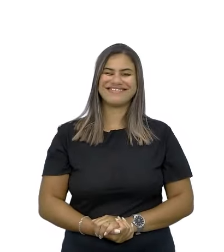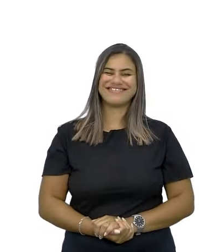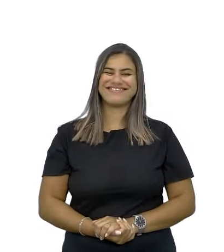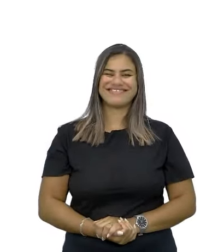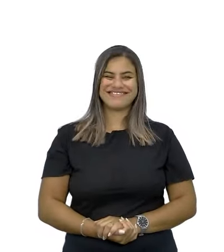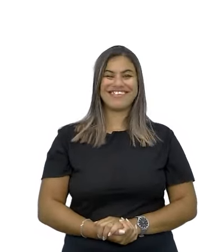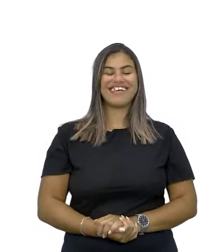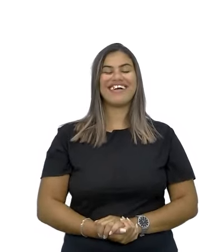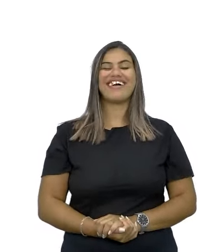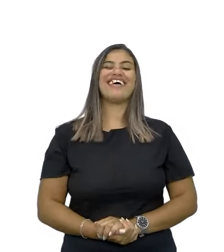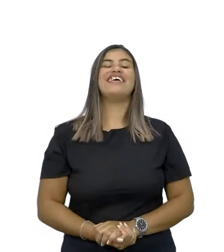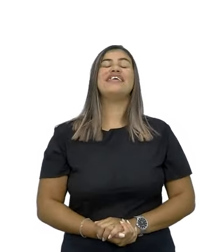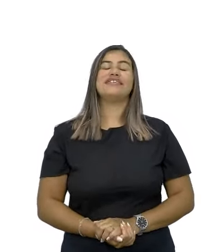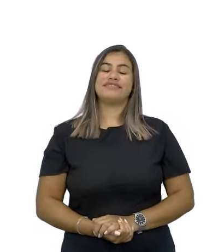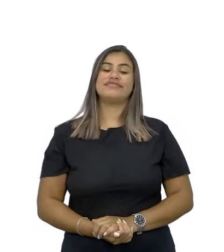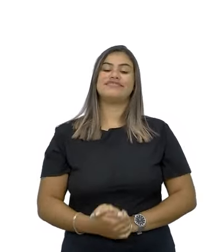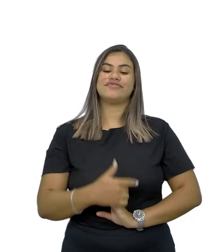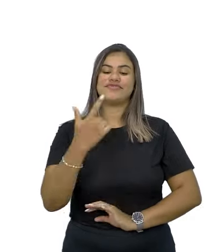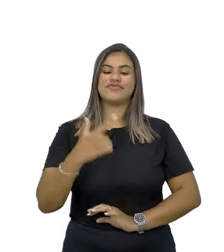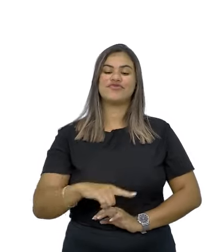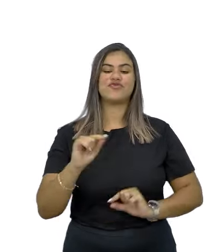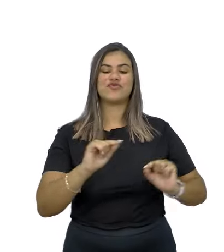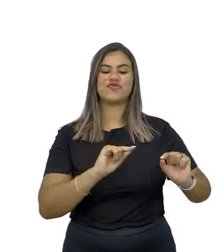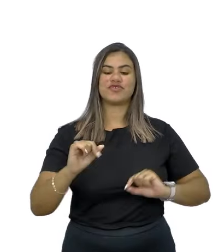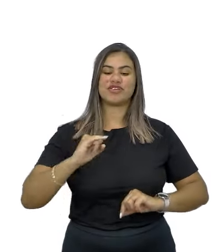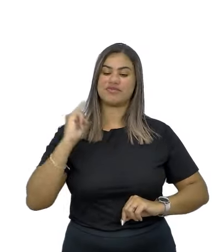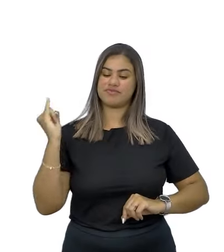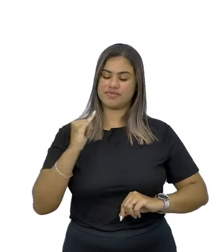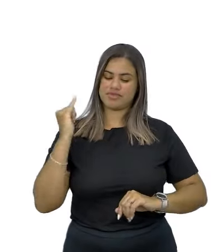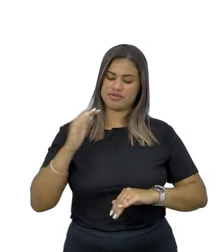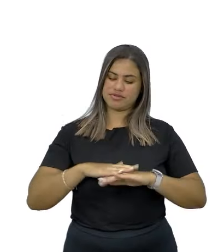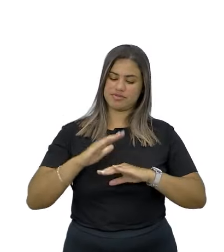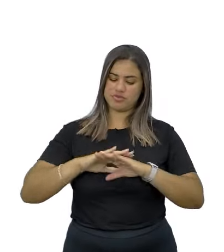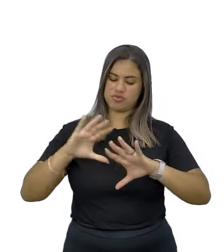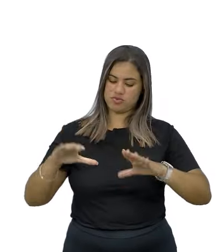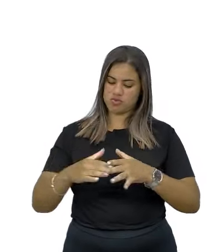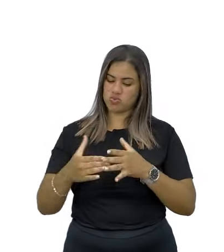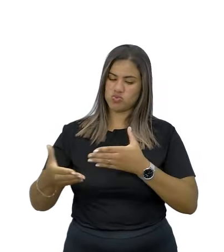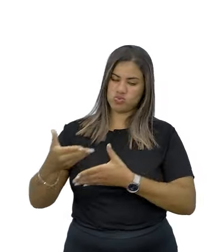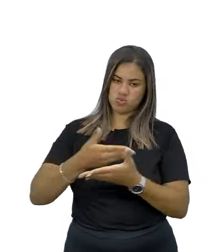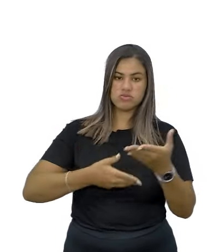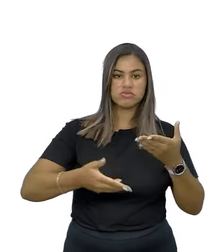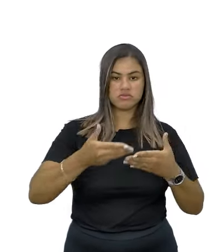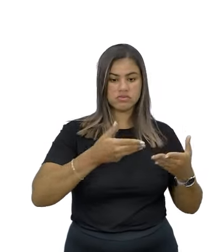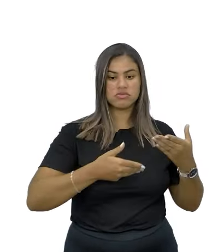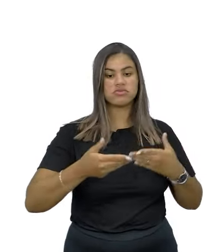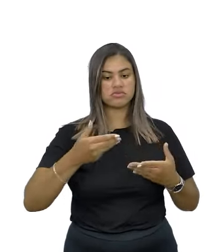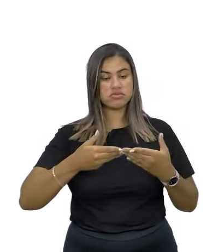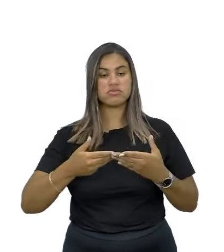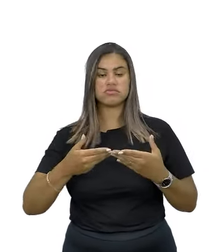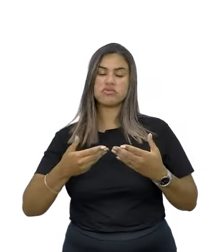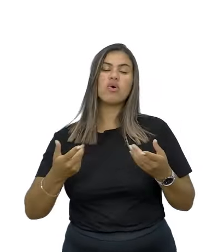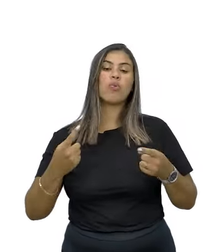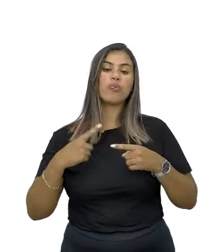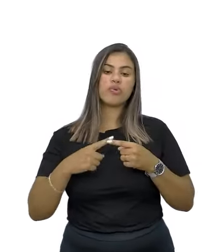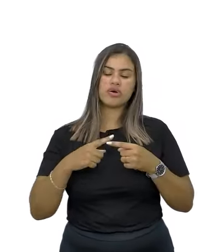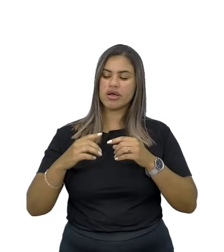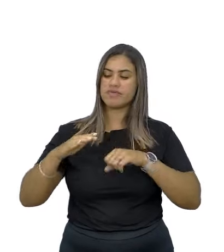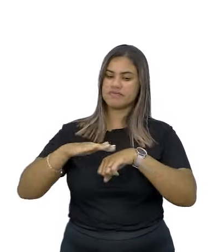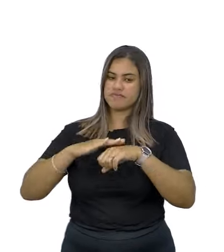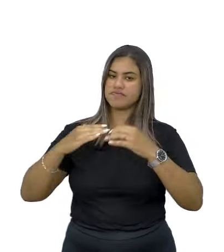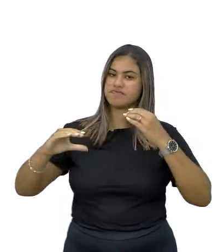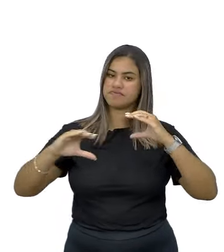a importância, né, do trabalho coletivo, uma vez que a conversa entre os pares é uma